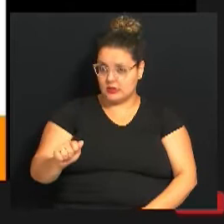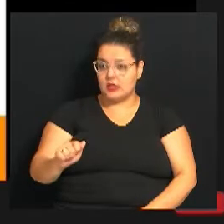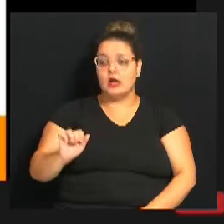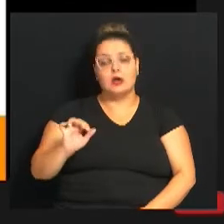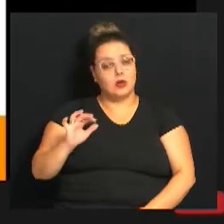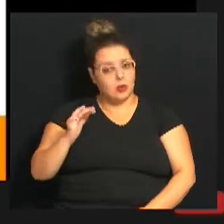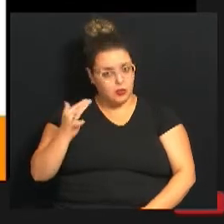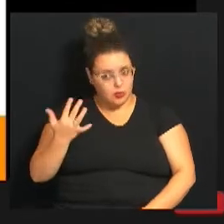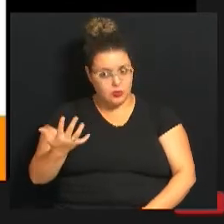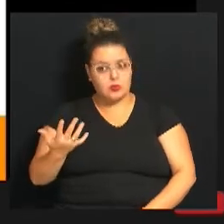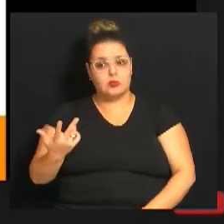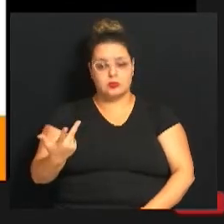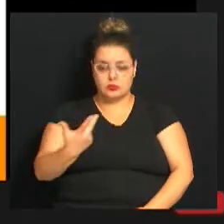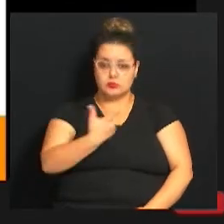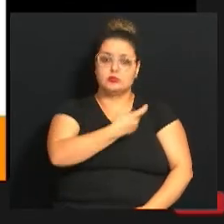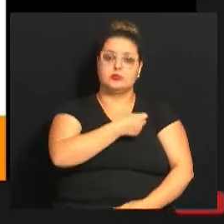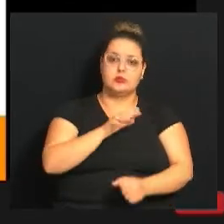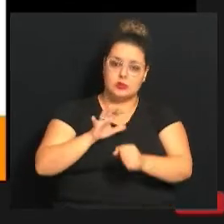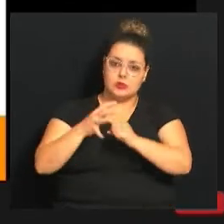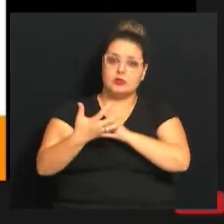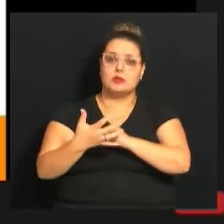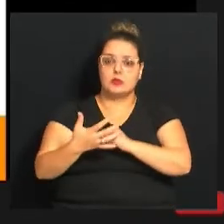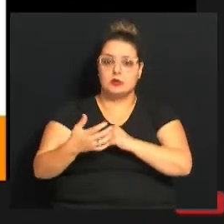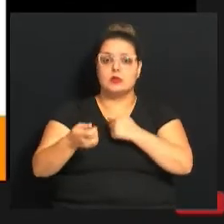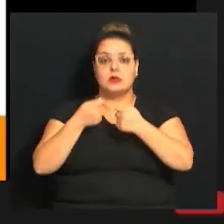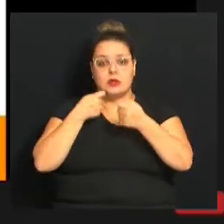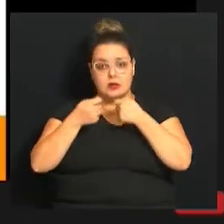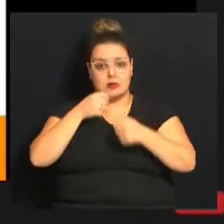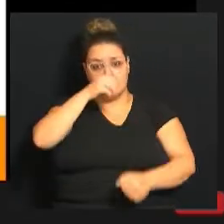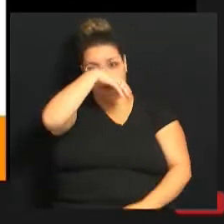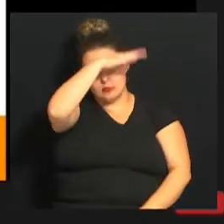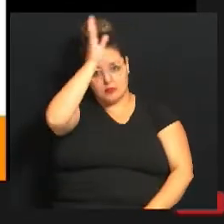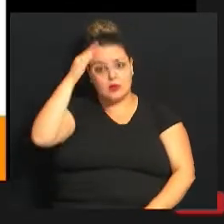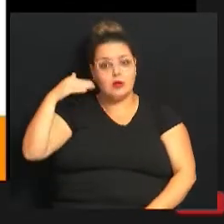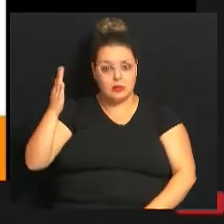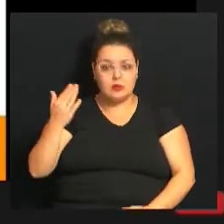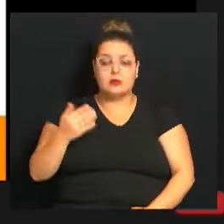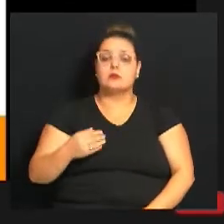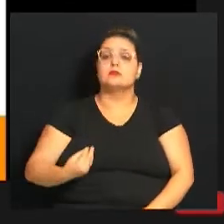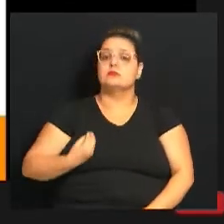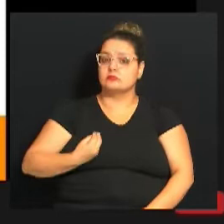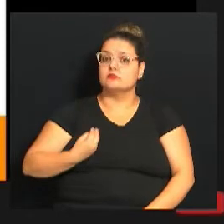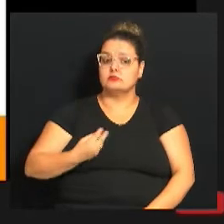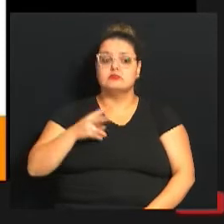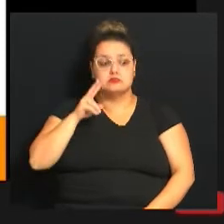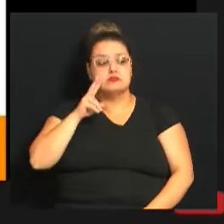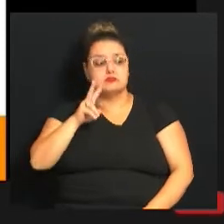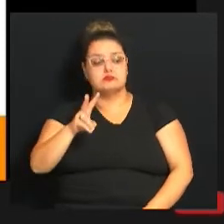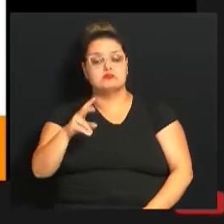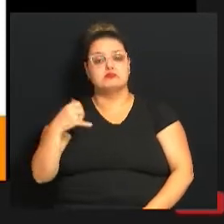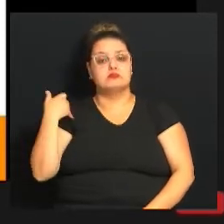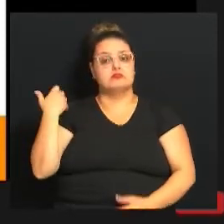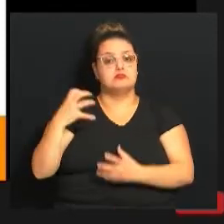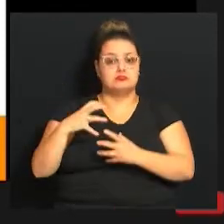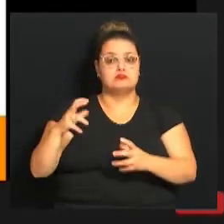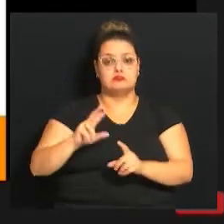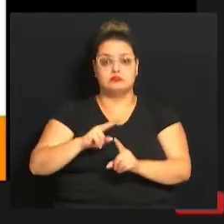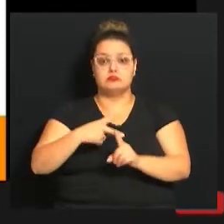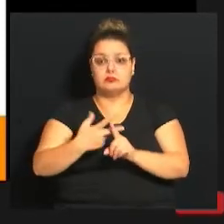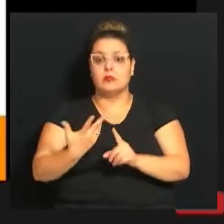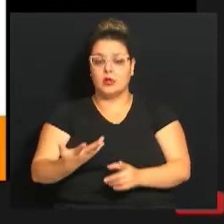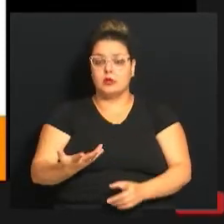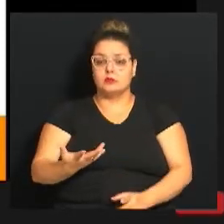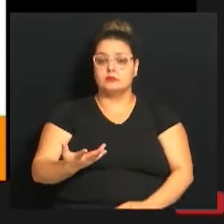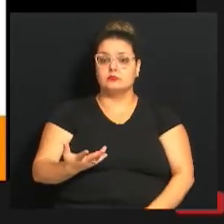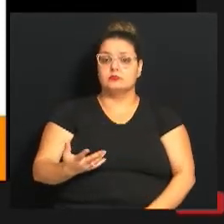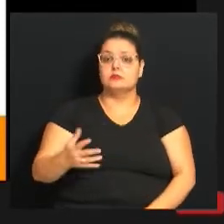vacinação contra a Covid, que a repórter Mariana, inclusive, falou que presenciou muitos idosos indo lá para tomar essa dose adicional. Sim. Olha, na